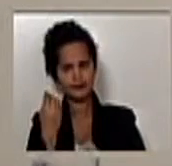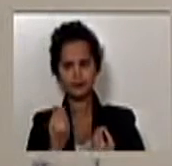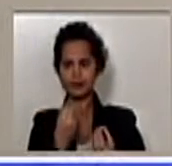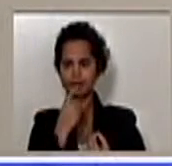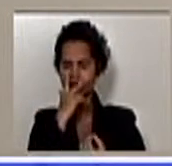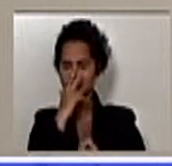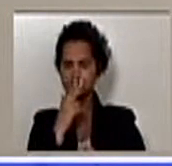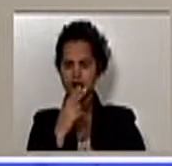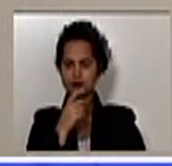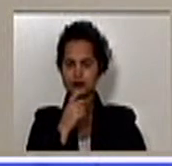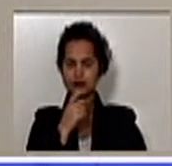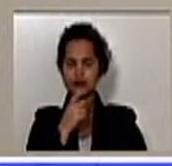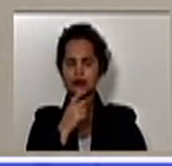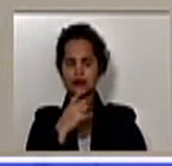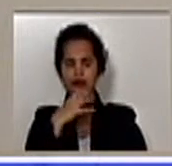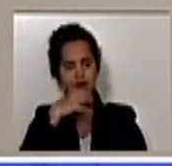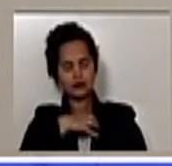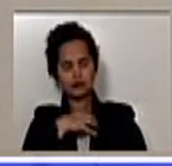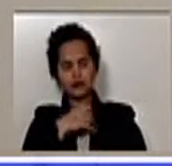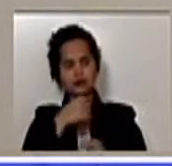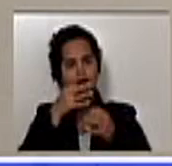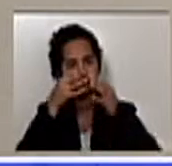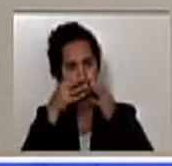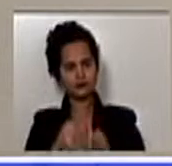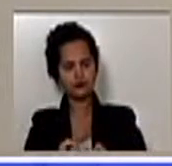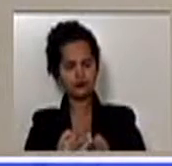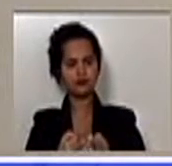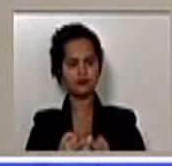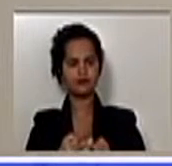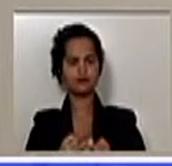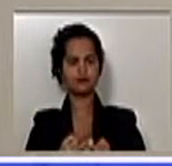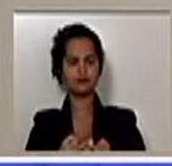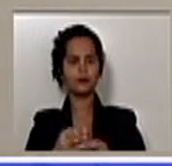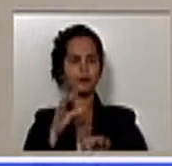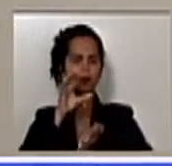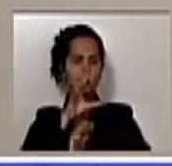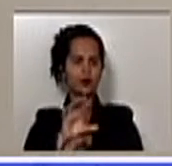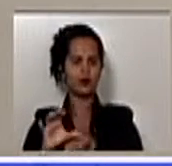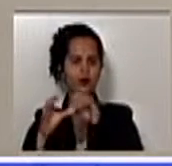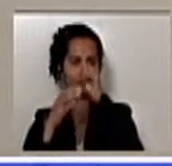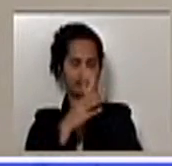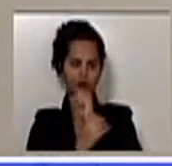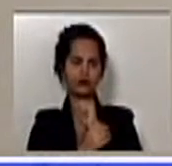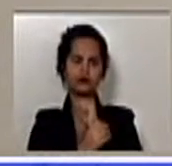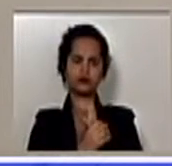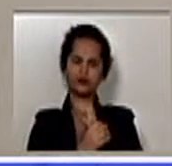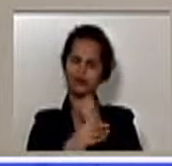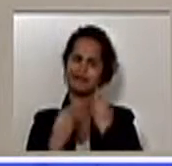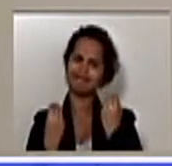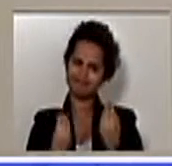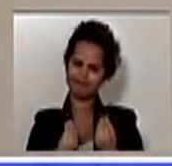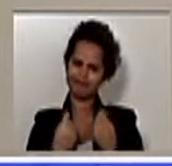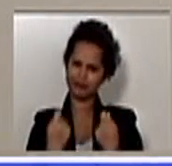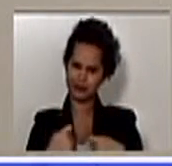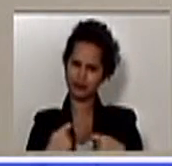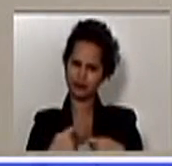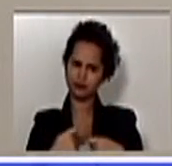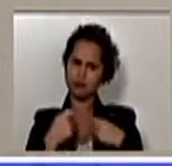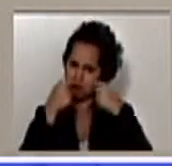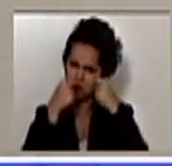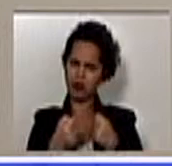chão. Será que nós temos que fazer um concurso agora? Nós precisamos, mas podemos com